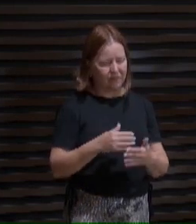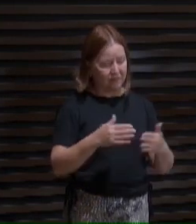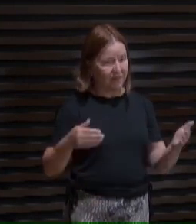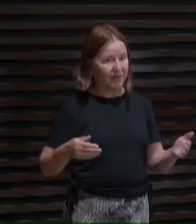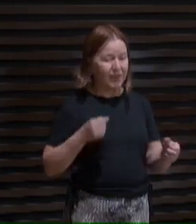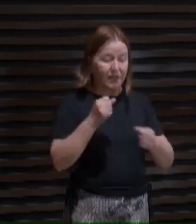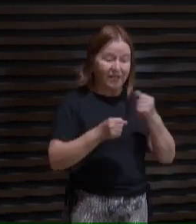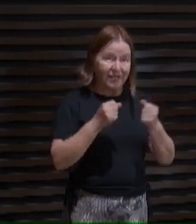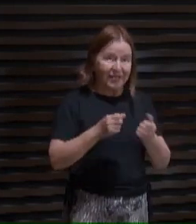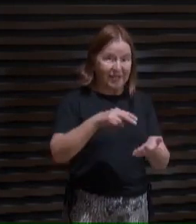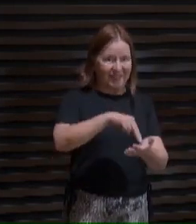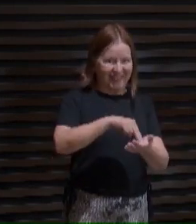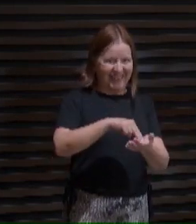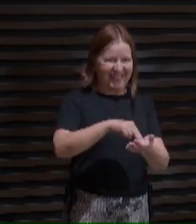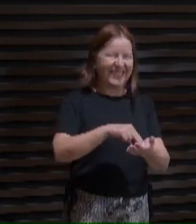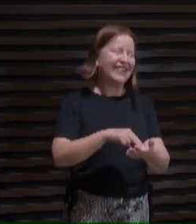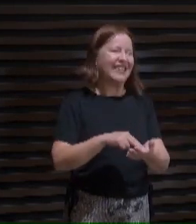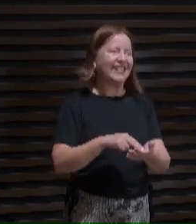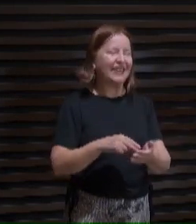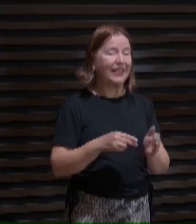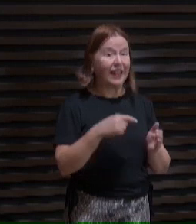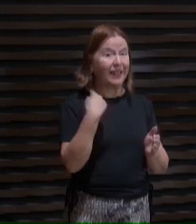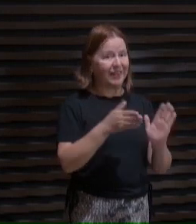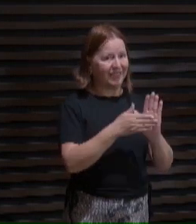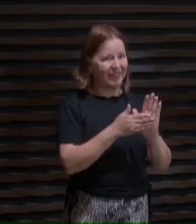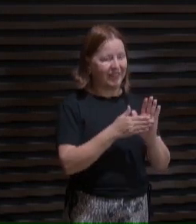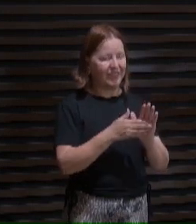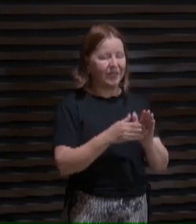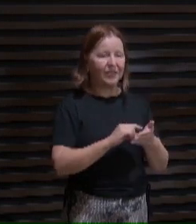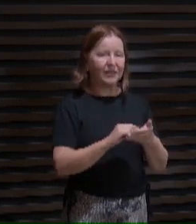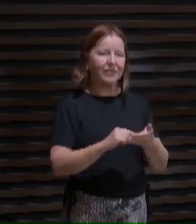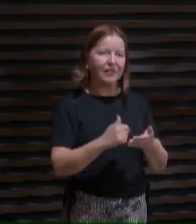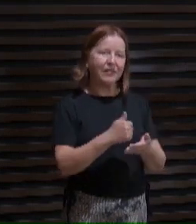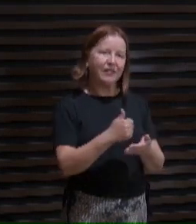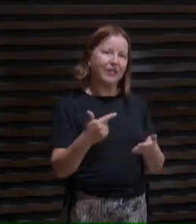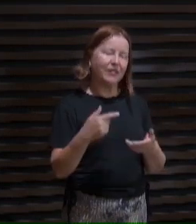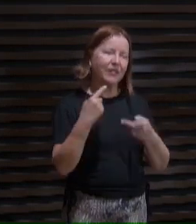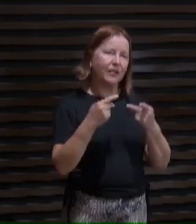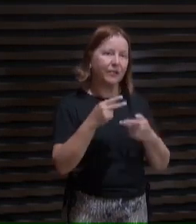perseverança a carreira que nos está proposta, e veja esse verso 2 aí, dizendo assim, olhando.